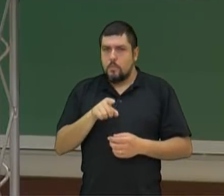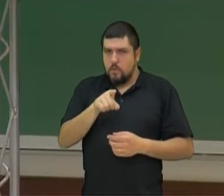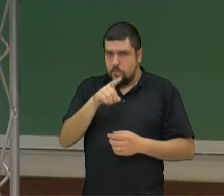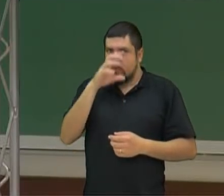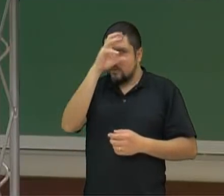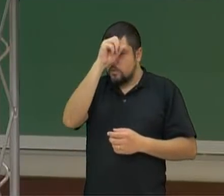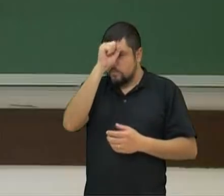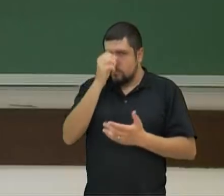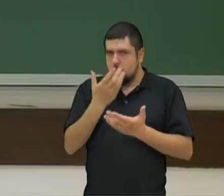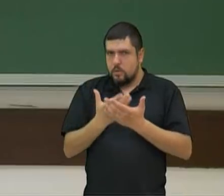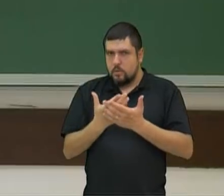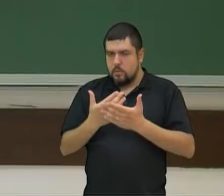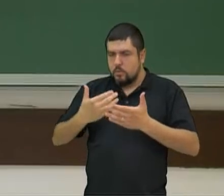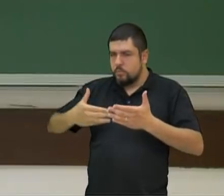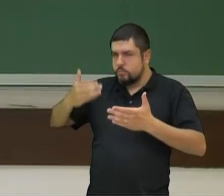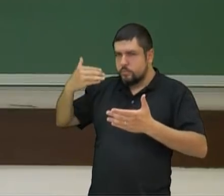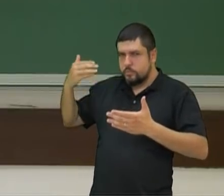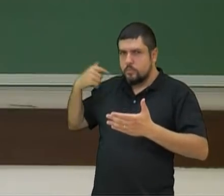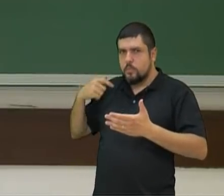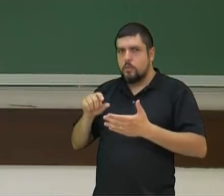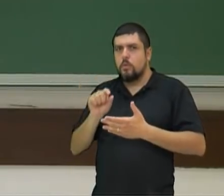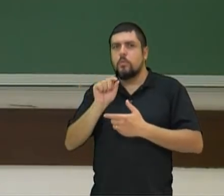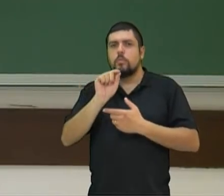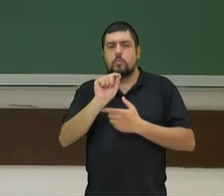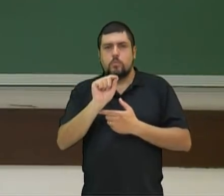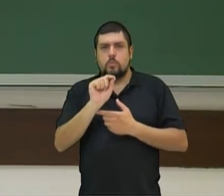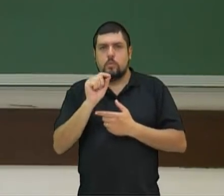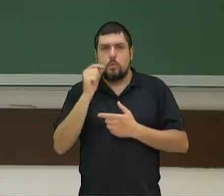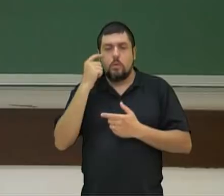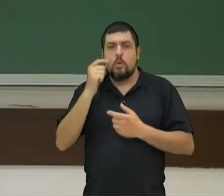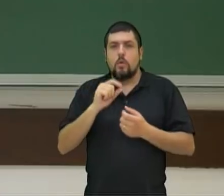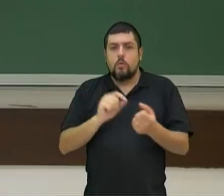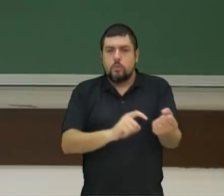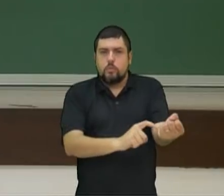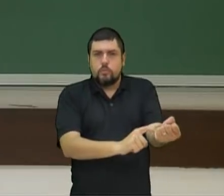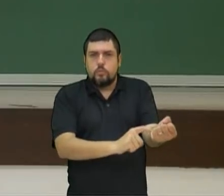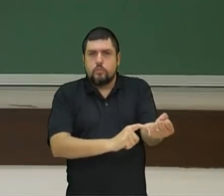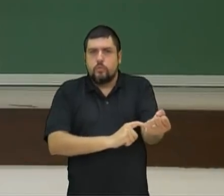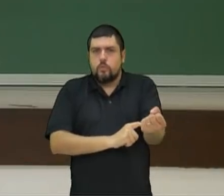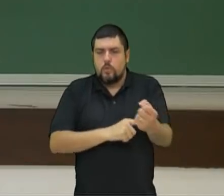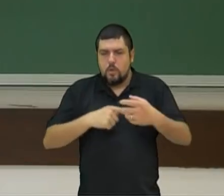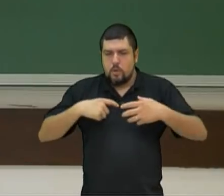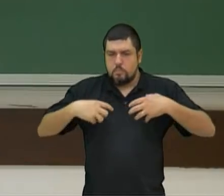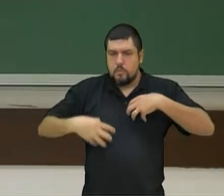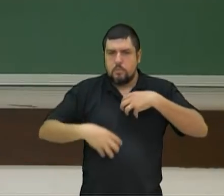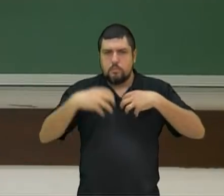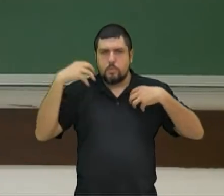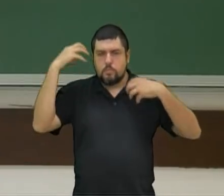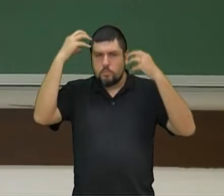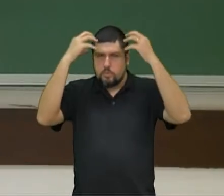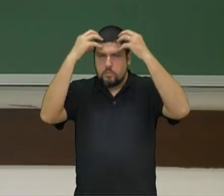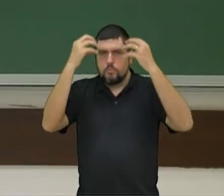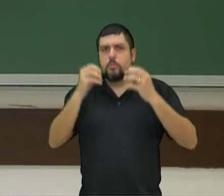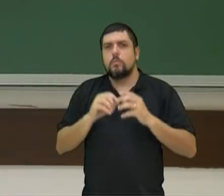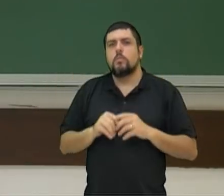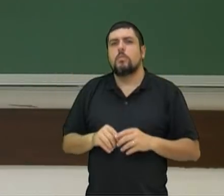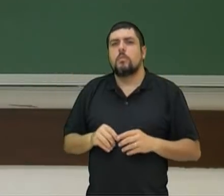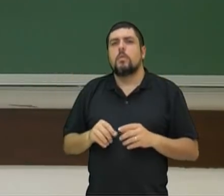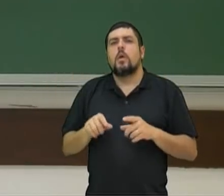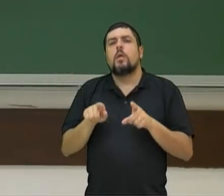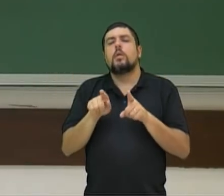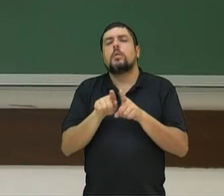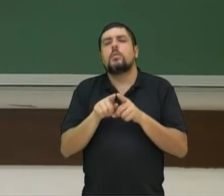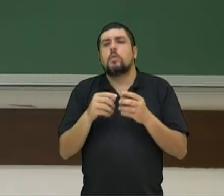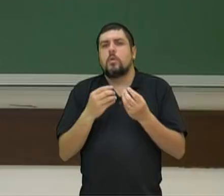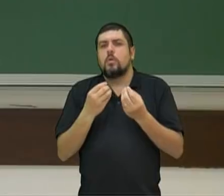passadas quais partes ou quais órgãos fazem parte do sistema nervoso e das suas funções. Então aqui eu pergunto,